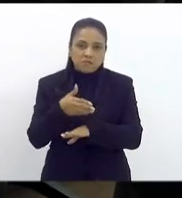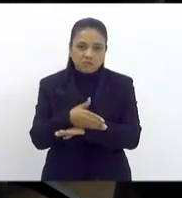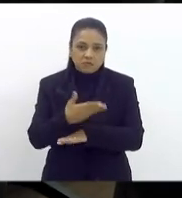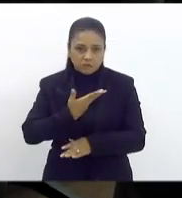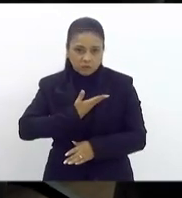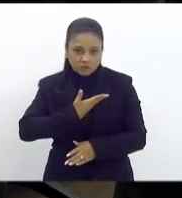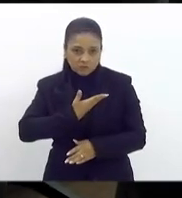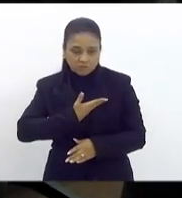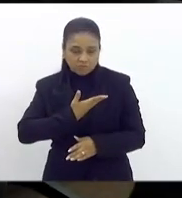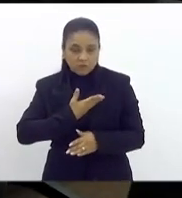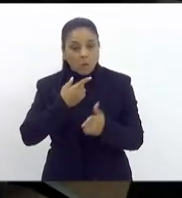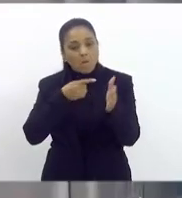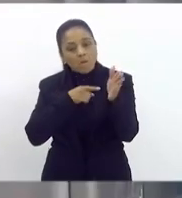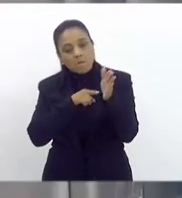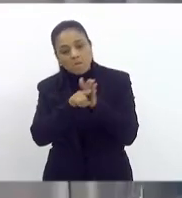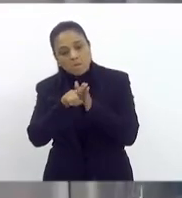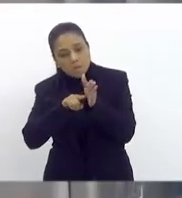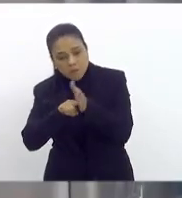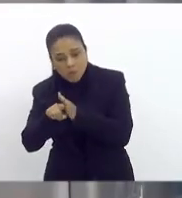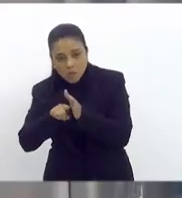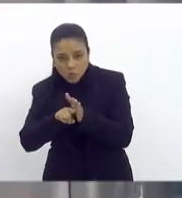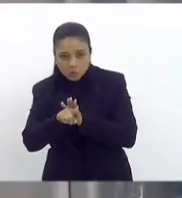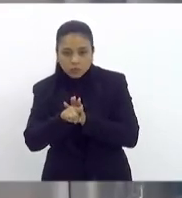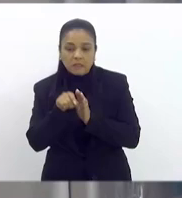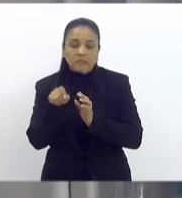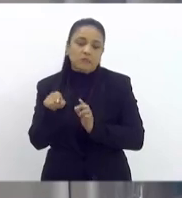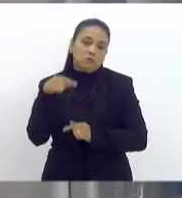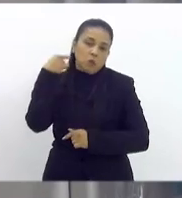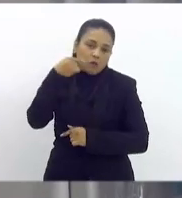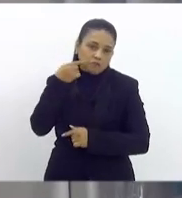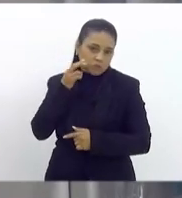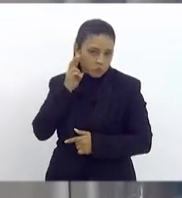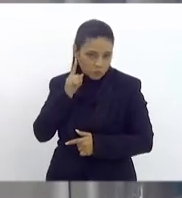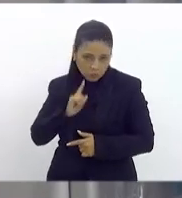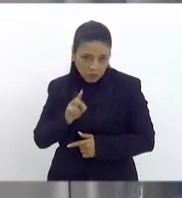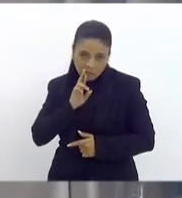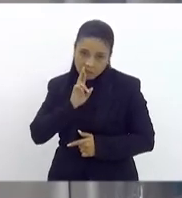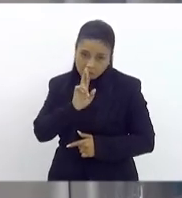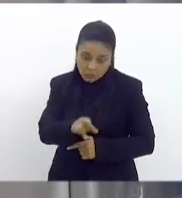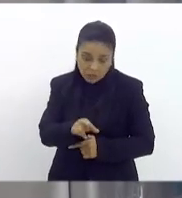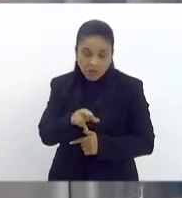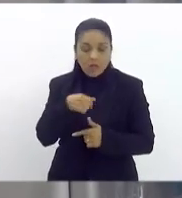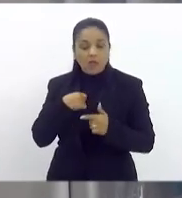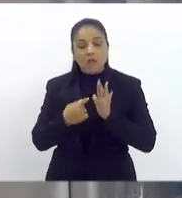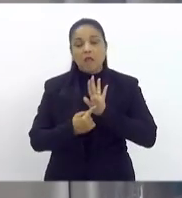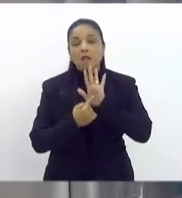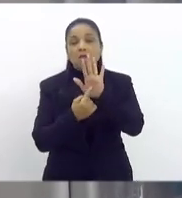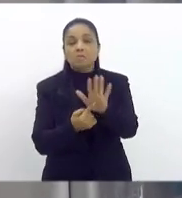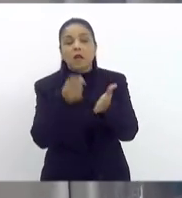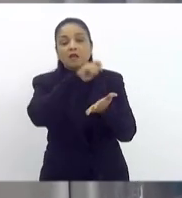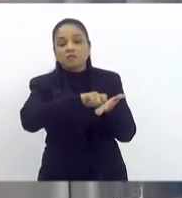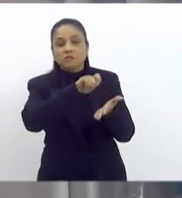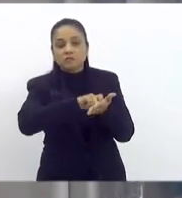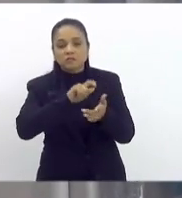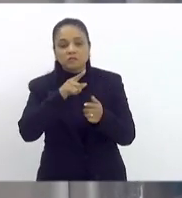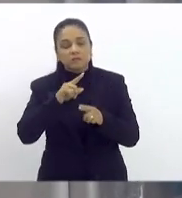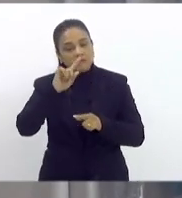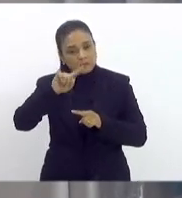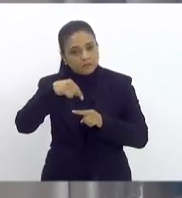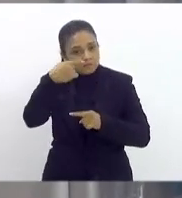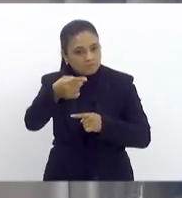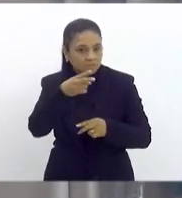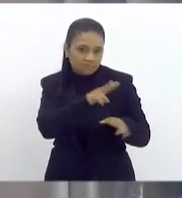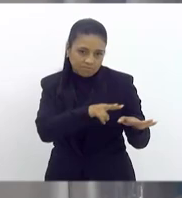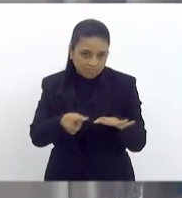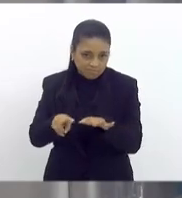gente faça os questionamentos, o que ele não saiba deverá se apresentar por escrito até a semana que vem, na audiência de quarta-feira